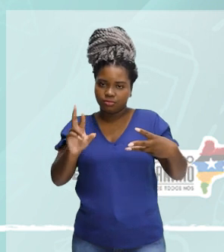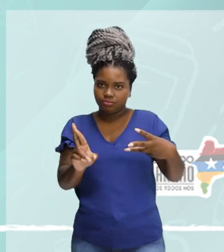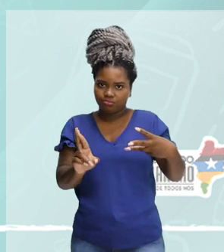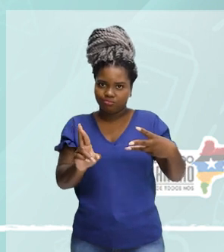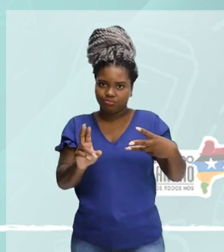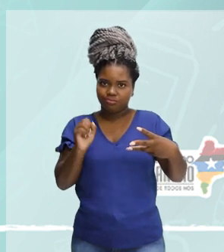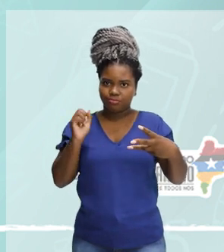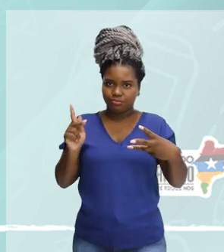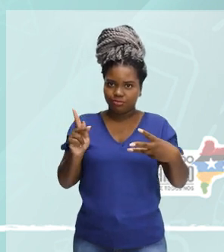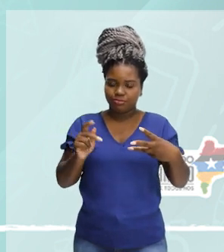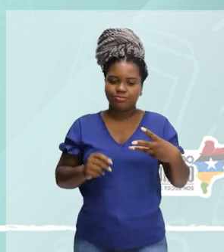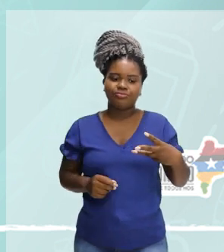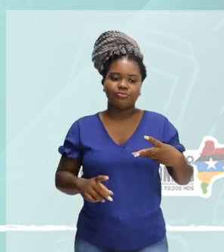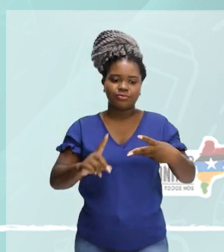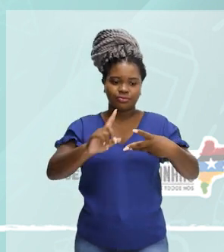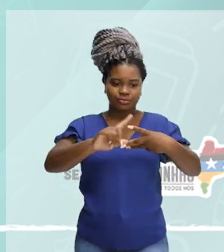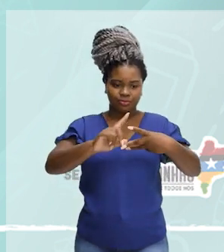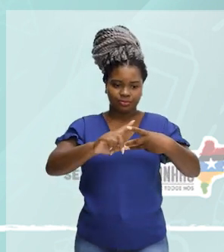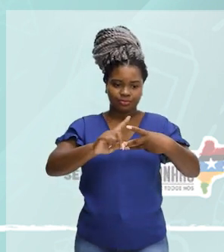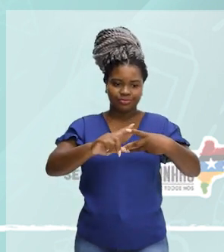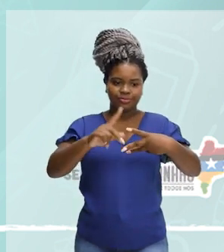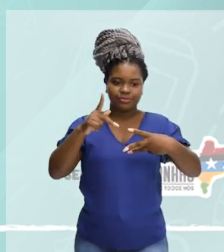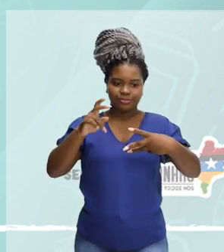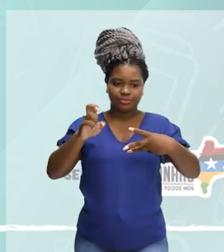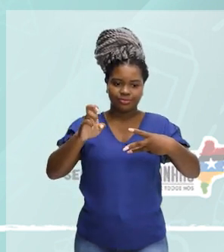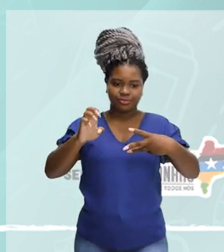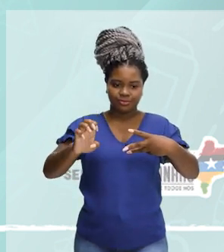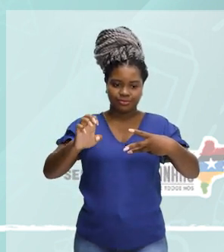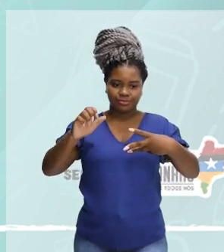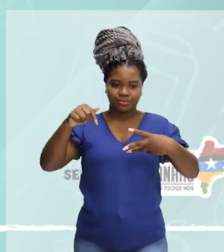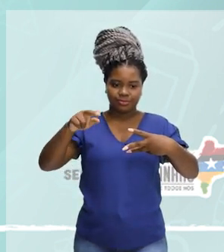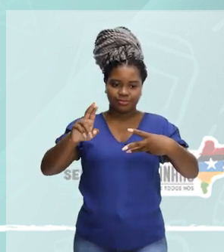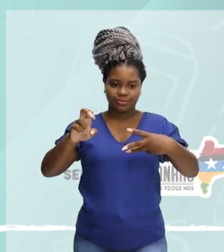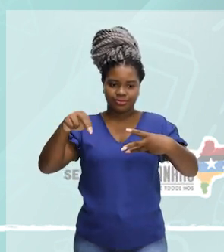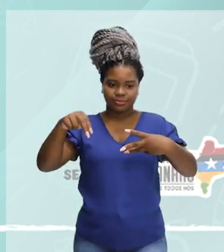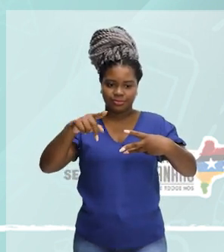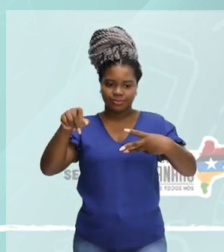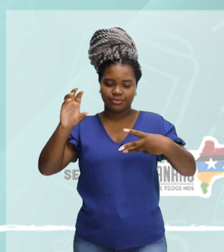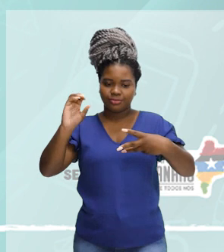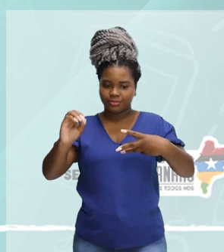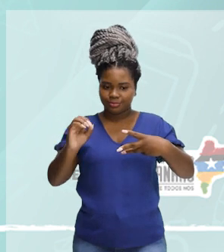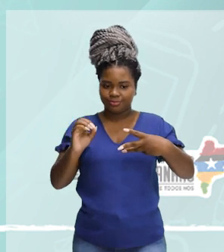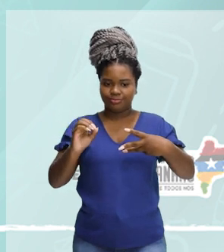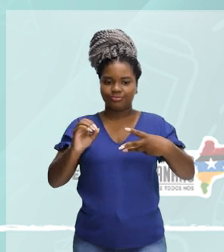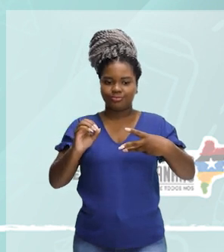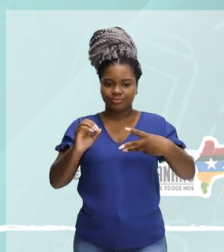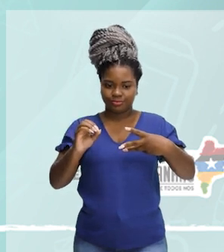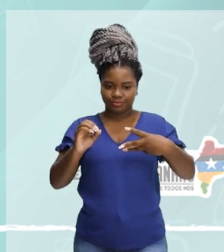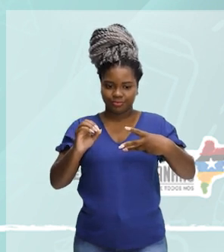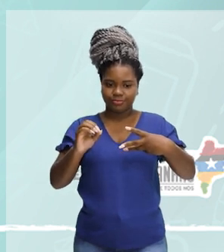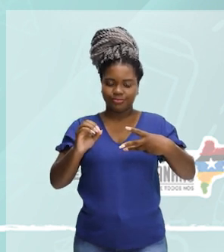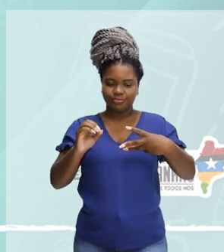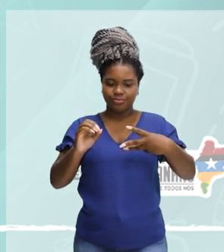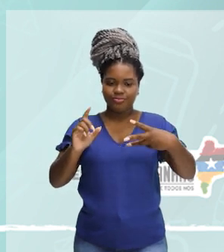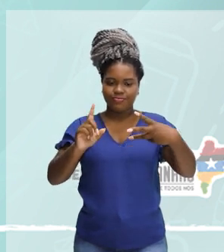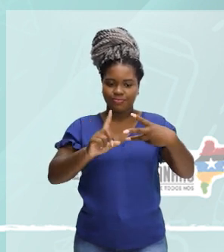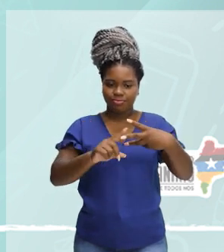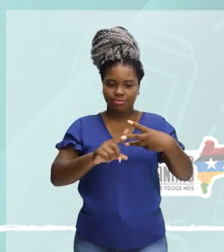peor. Pequeno, pequeno. Então, para pequeno, no positivo,